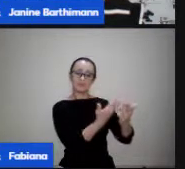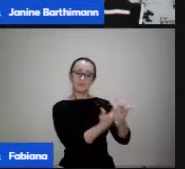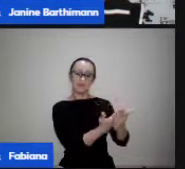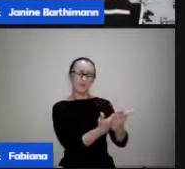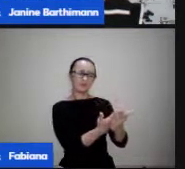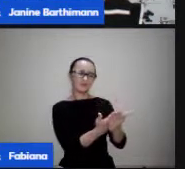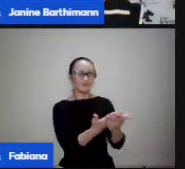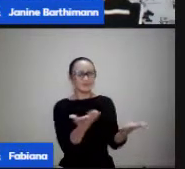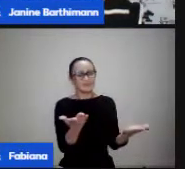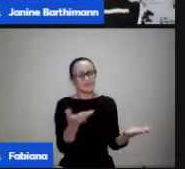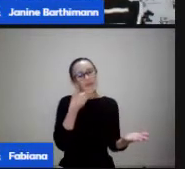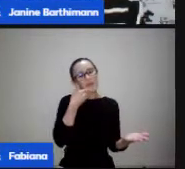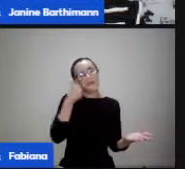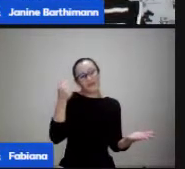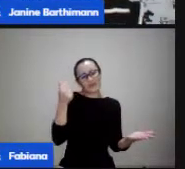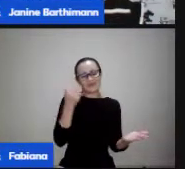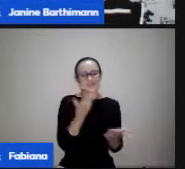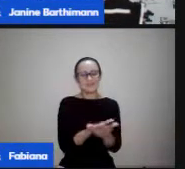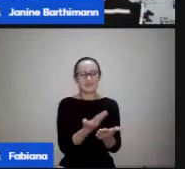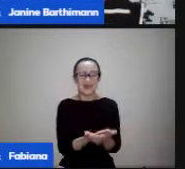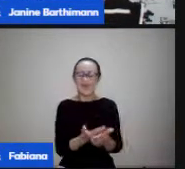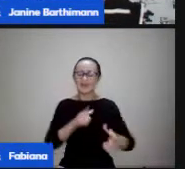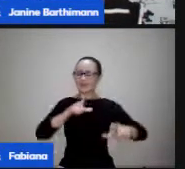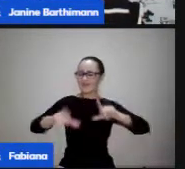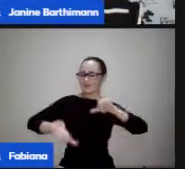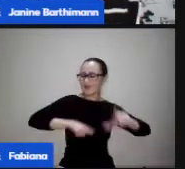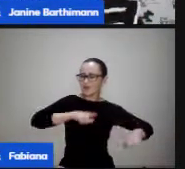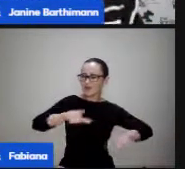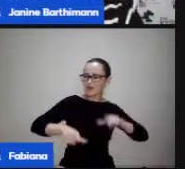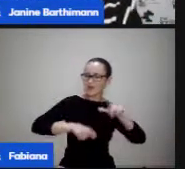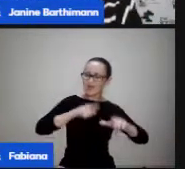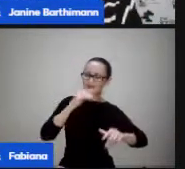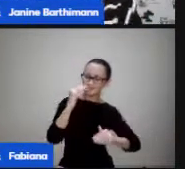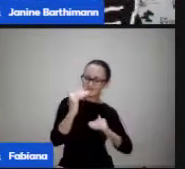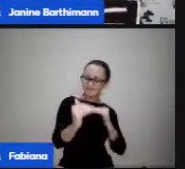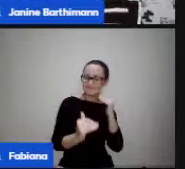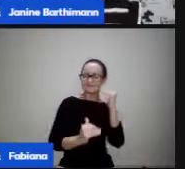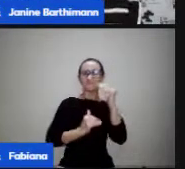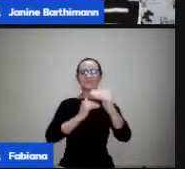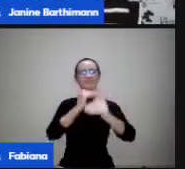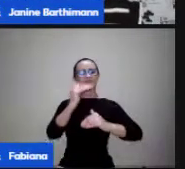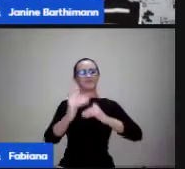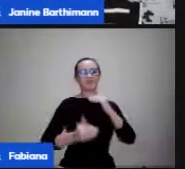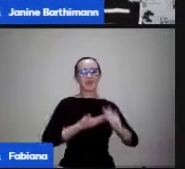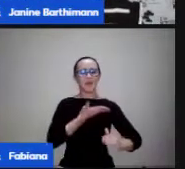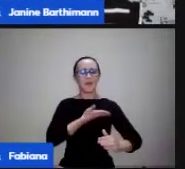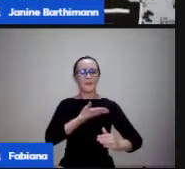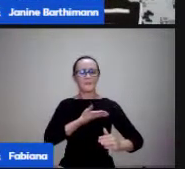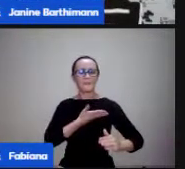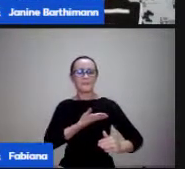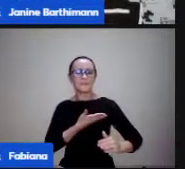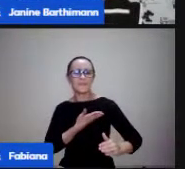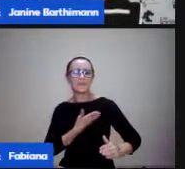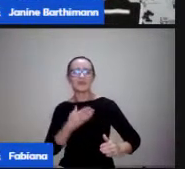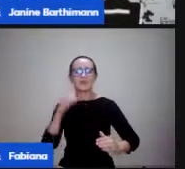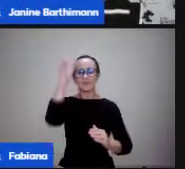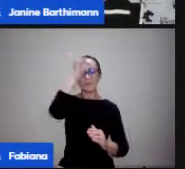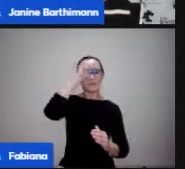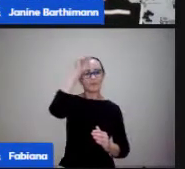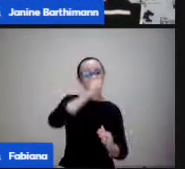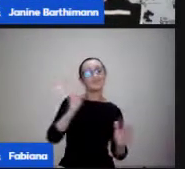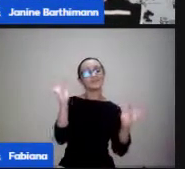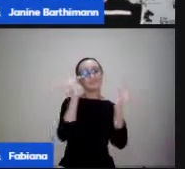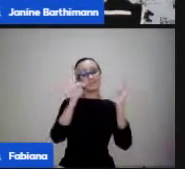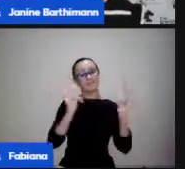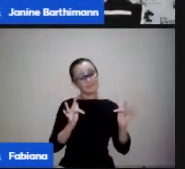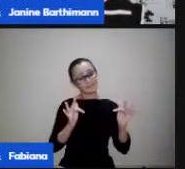fácil estudar, trabalhar, crescer, fazer amigos, educar-se, ser feliz. É por aqui